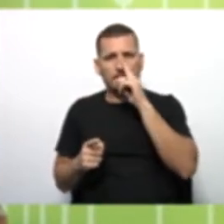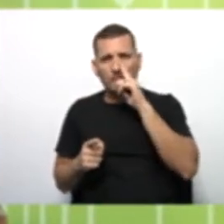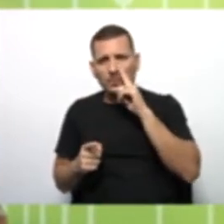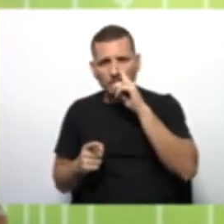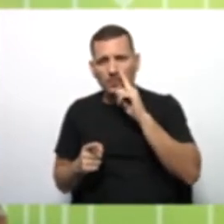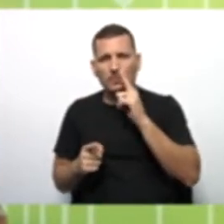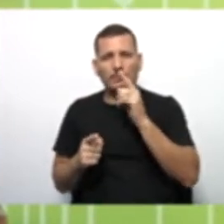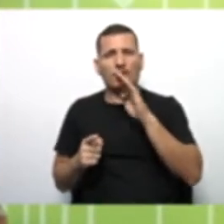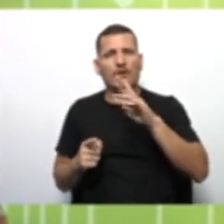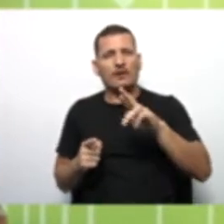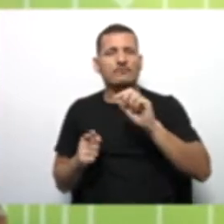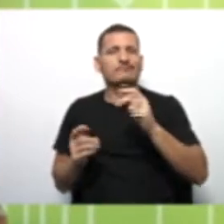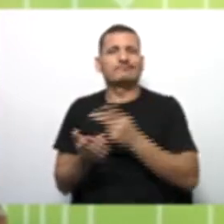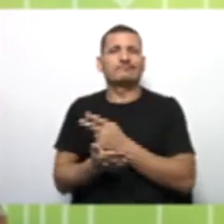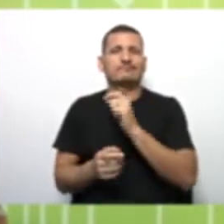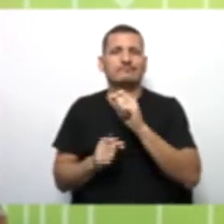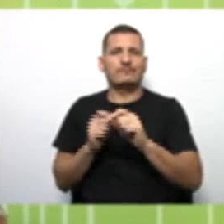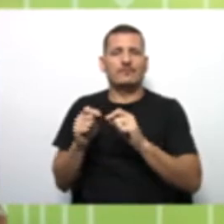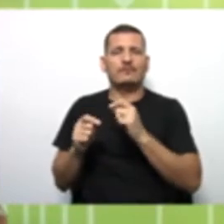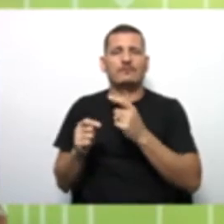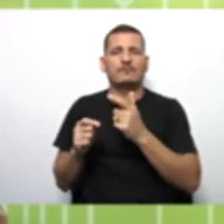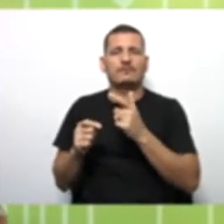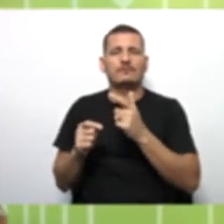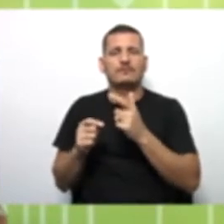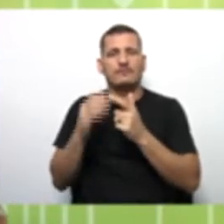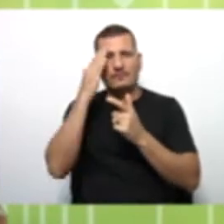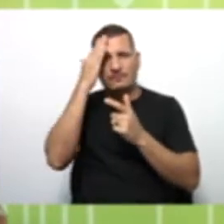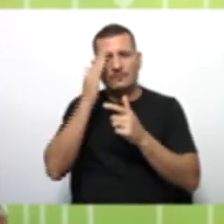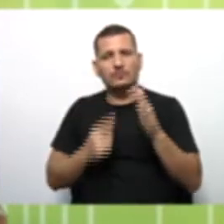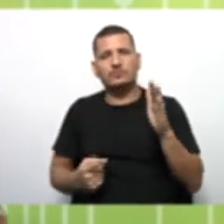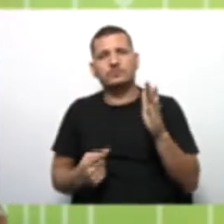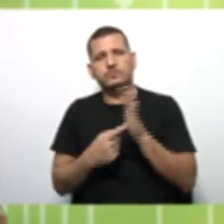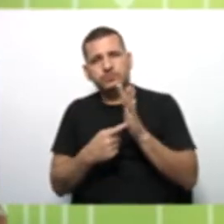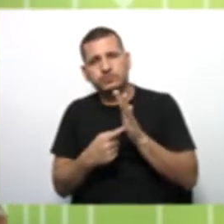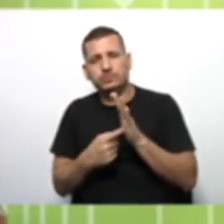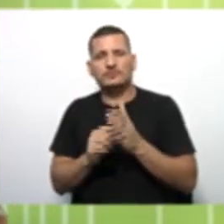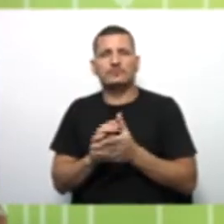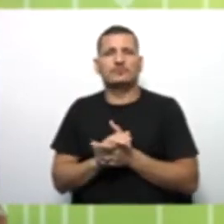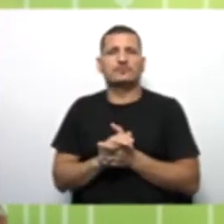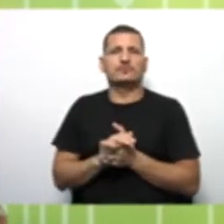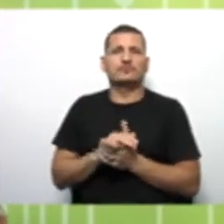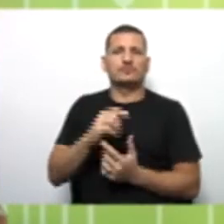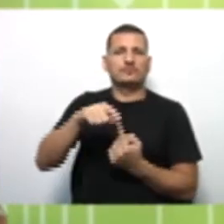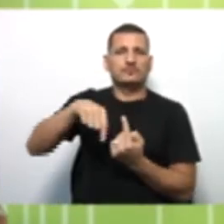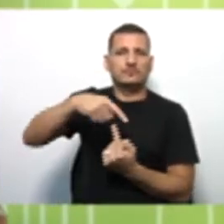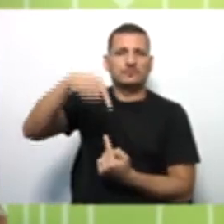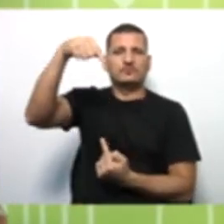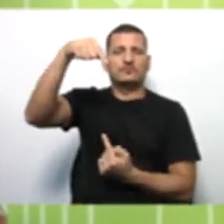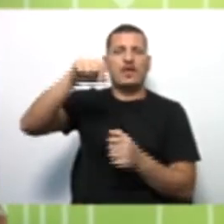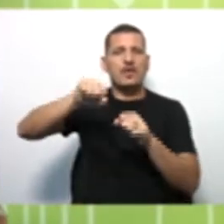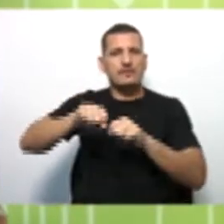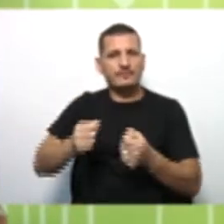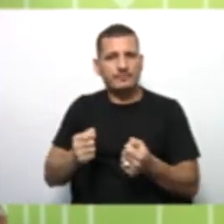Meu caminhão pode furar um pneu, meu caminhão pode quebrar a suspensão, meu caminhão pode ficar atolado, e aí eu posso perder toda a minha produção de laranja.